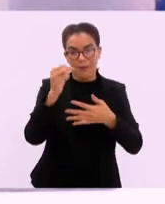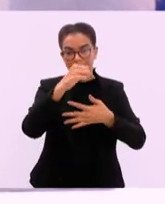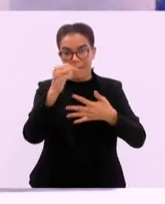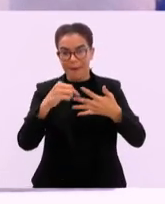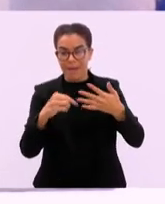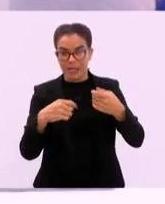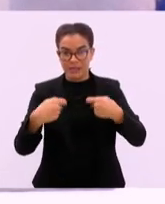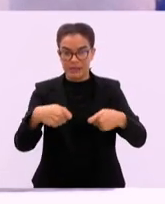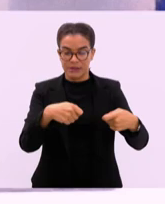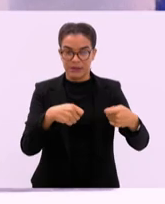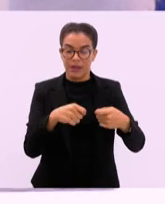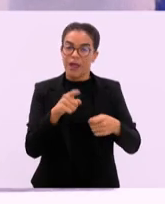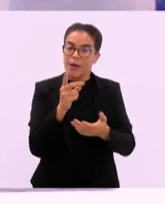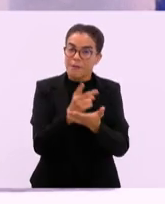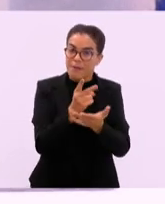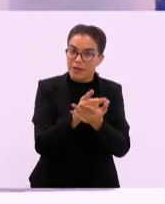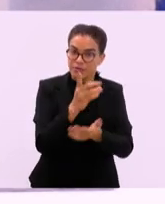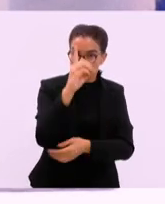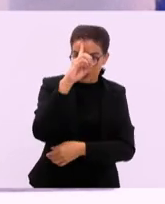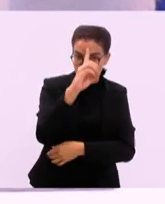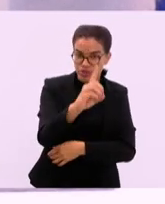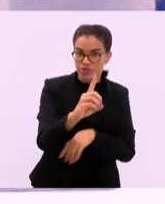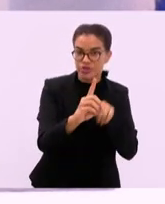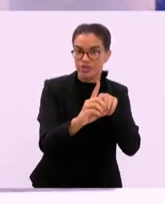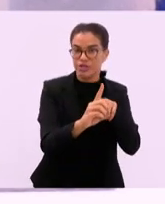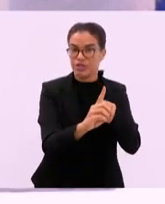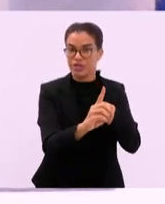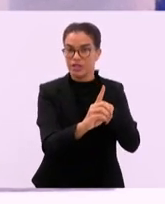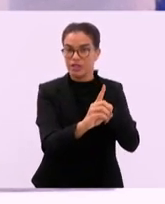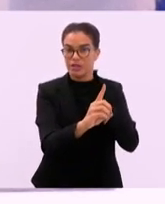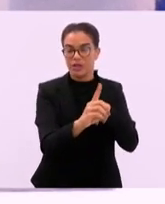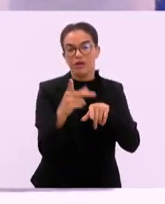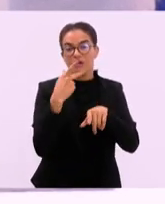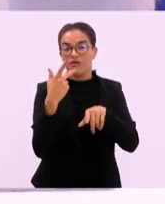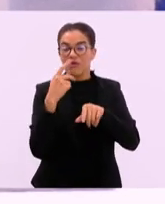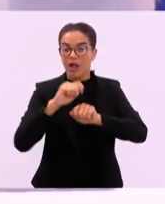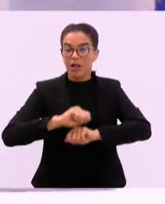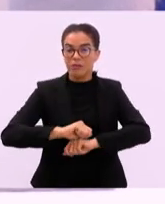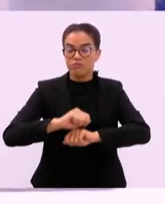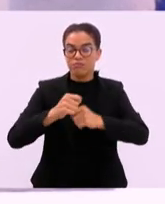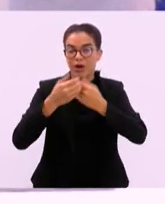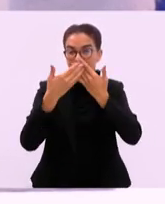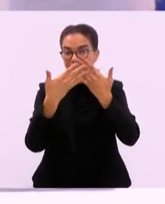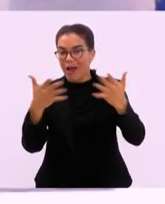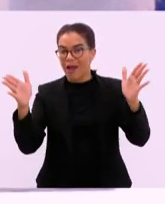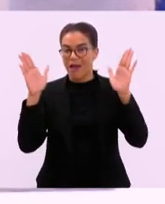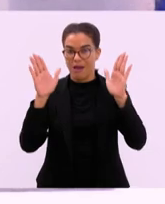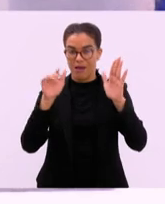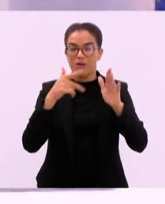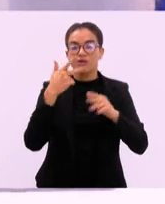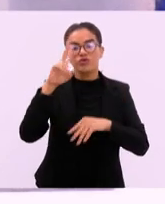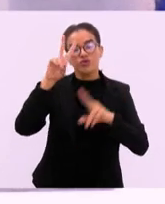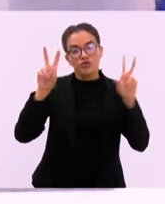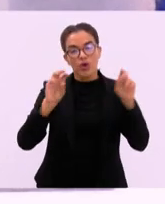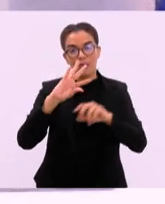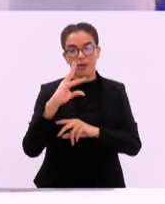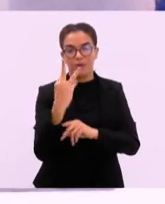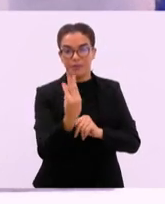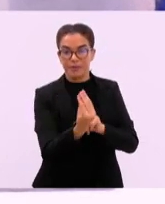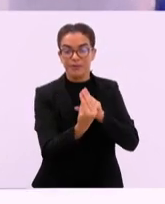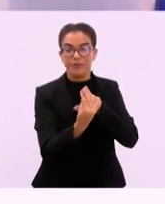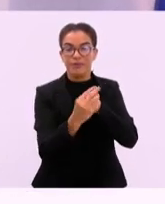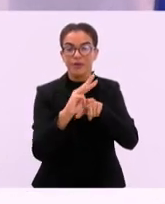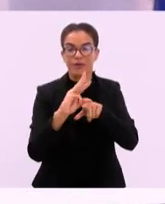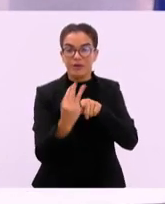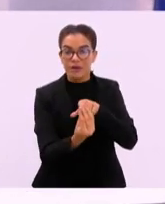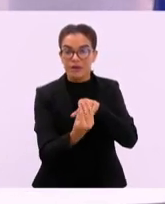seja, é a mesma data e fala de forma mais ampla, né? Na verdade, fala do paradesporto e